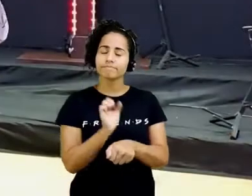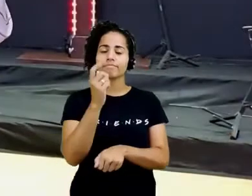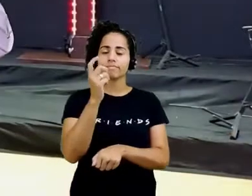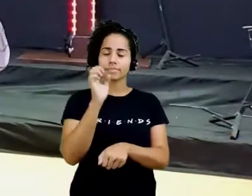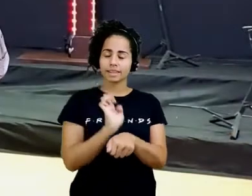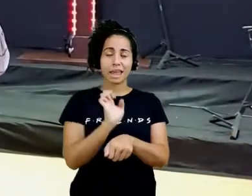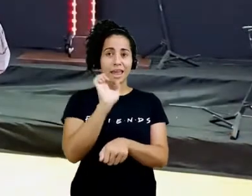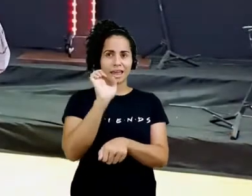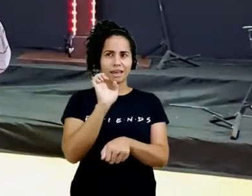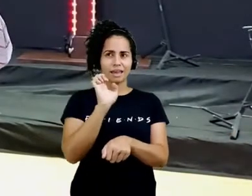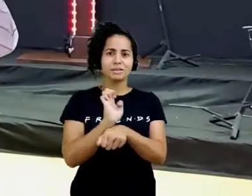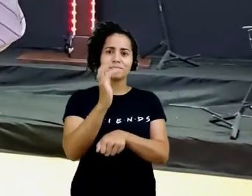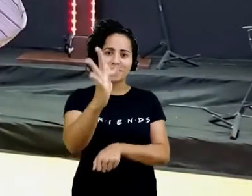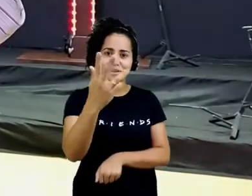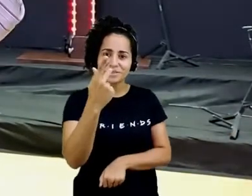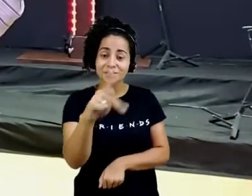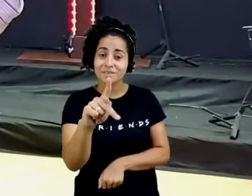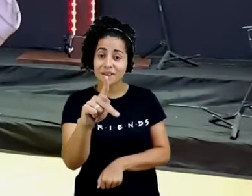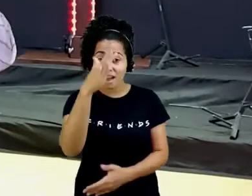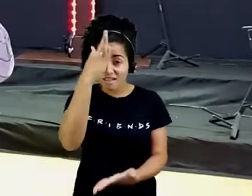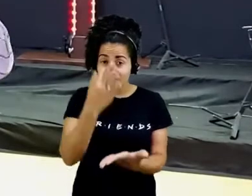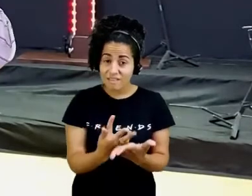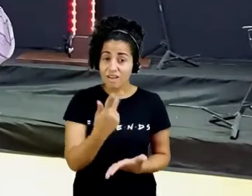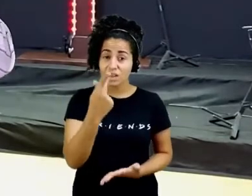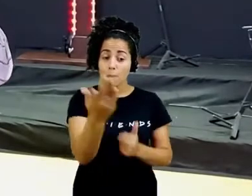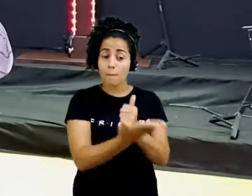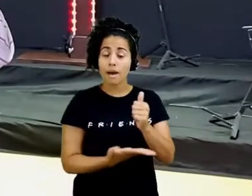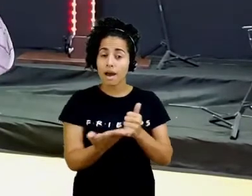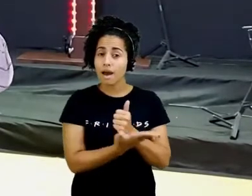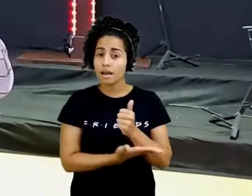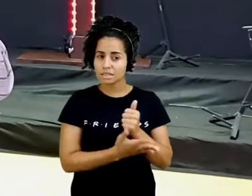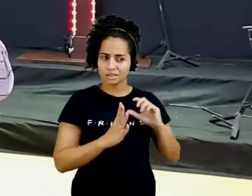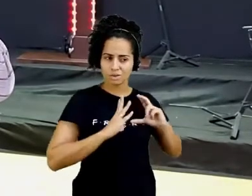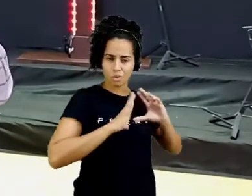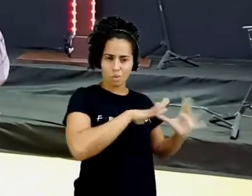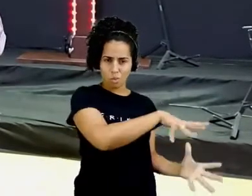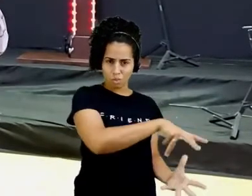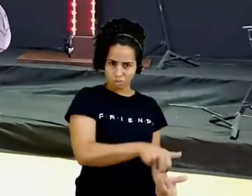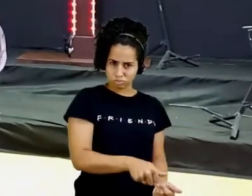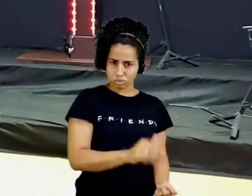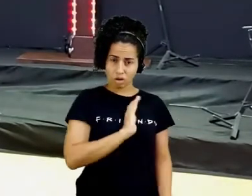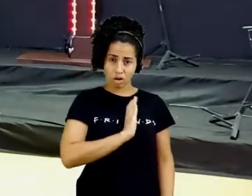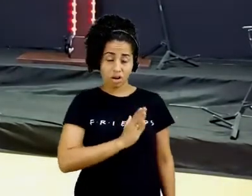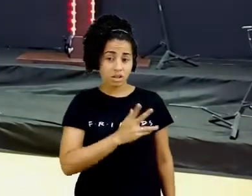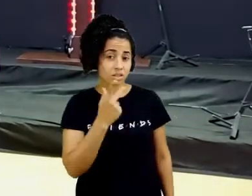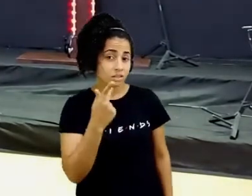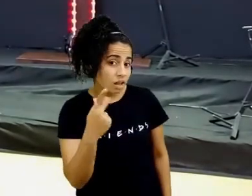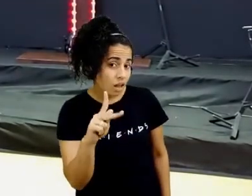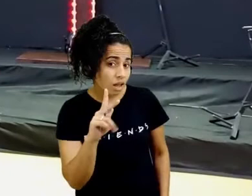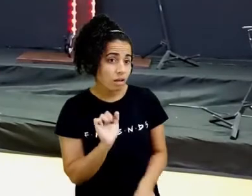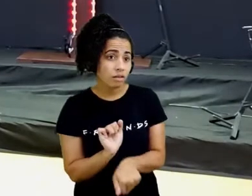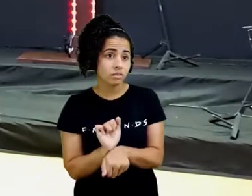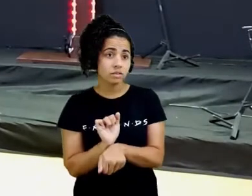depositado a tua fé? Onde está fundamentado e alicerçado o teu coração? Qual é a tua